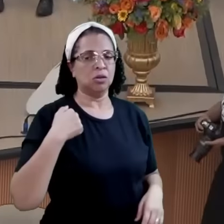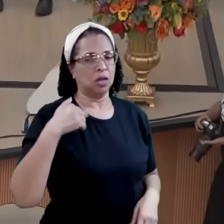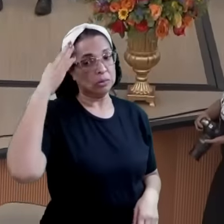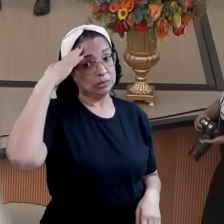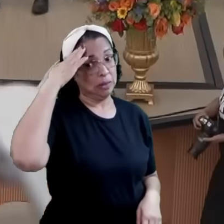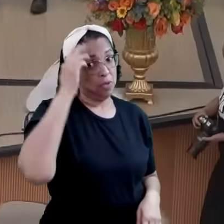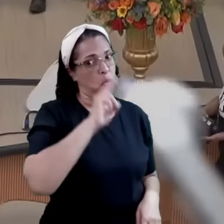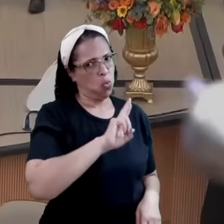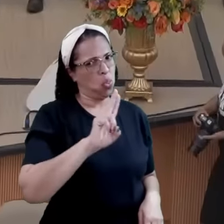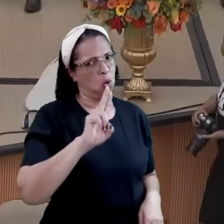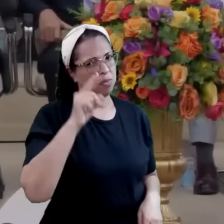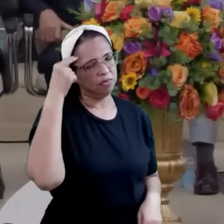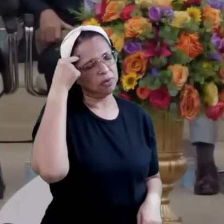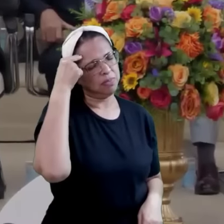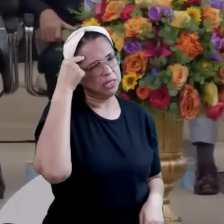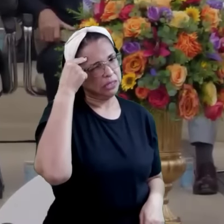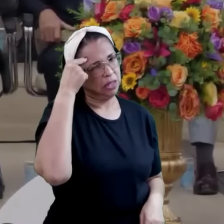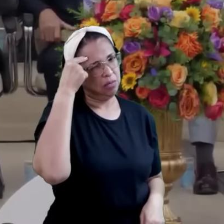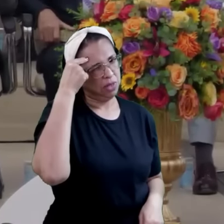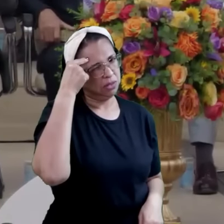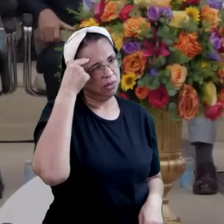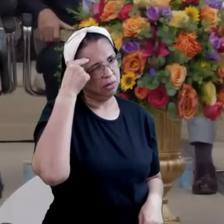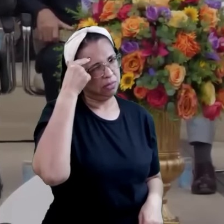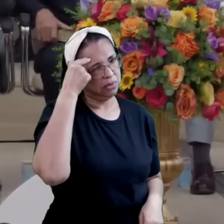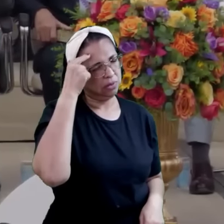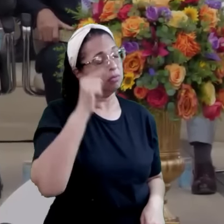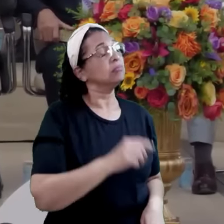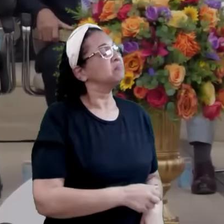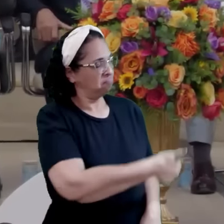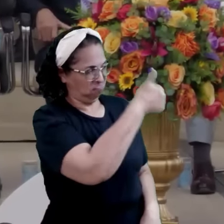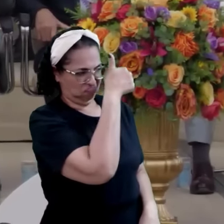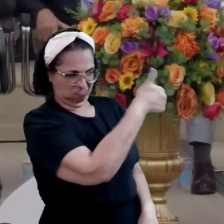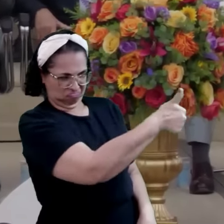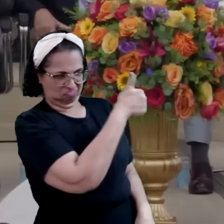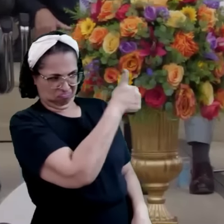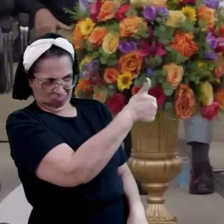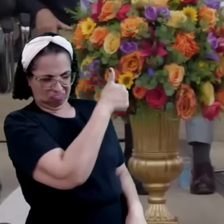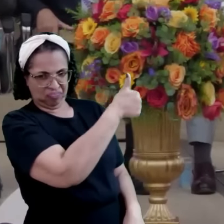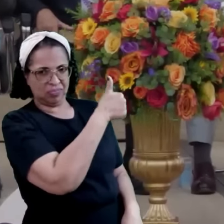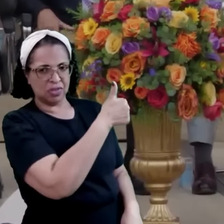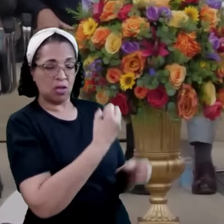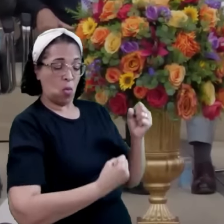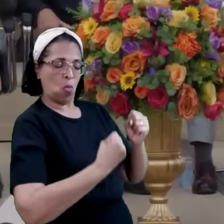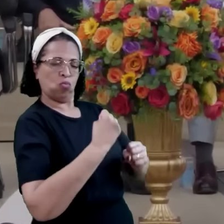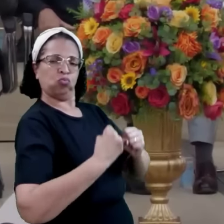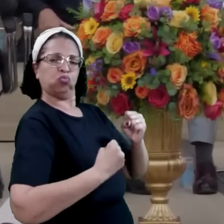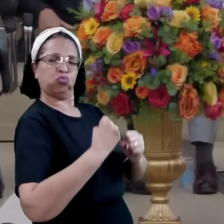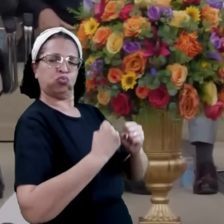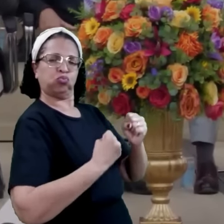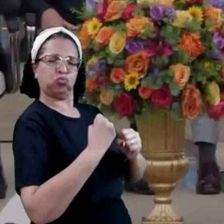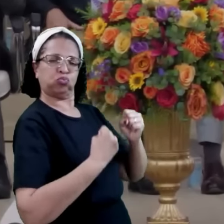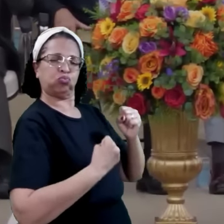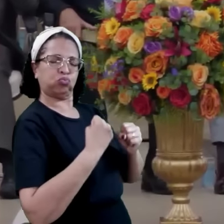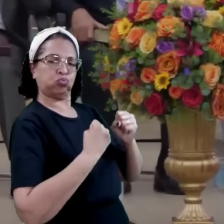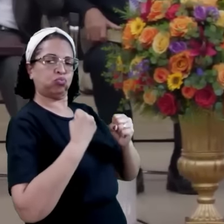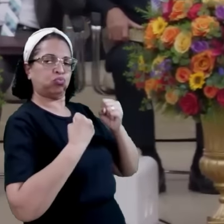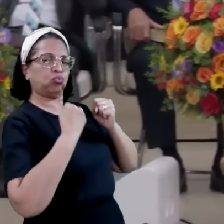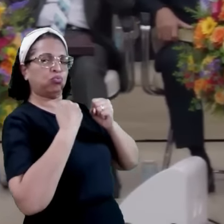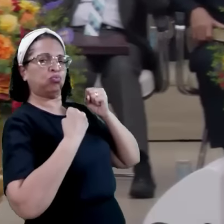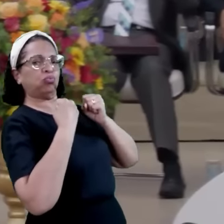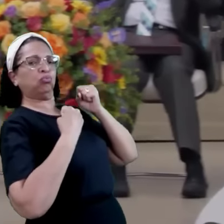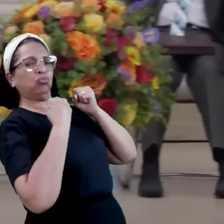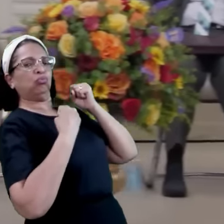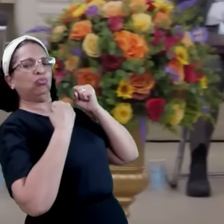mas dei ré falei tá bom irmão obrigado viu De nada tô dando ré tá chegando um outro irmão perto dele quando olhou para mim e falou pastor